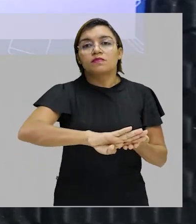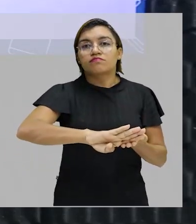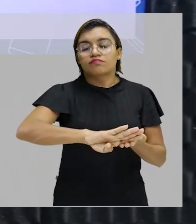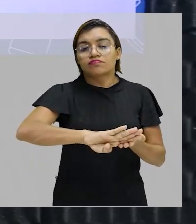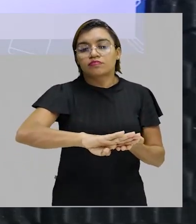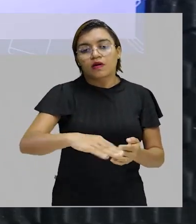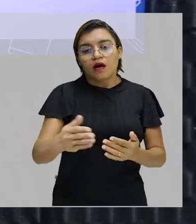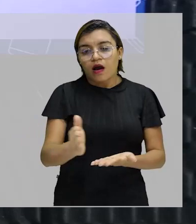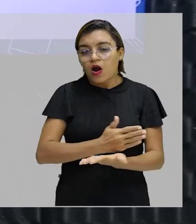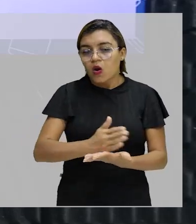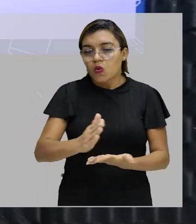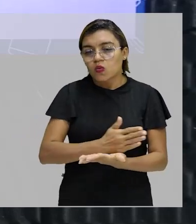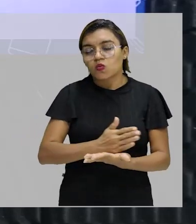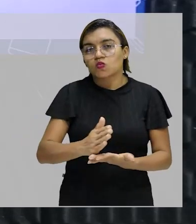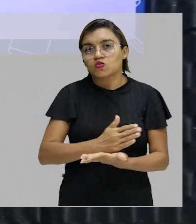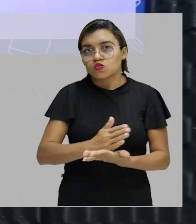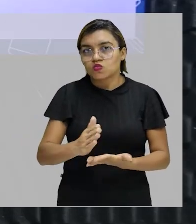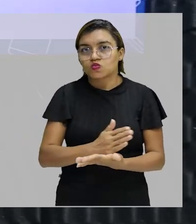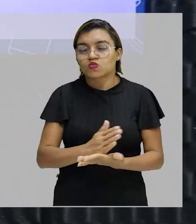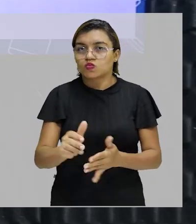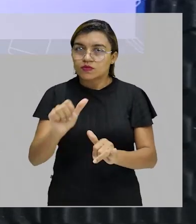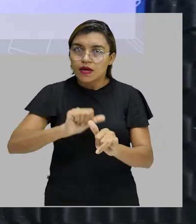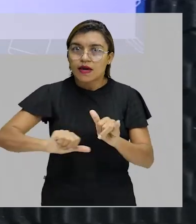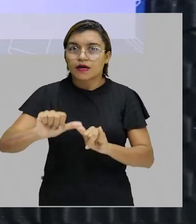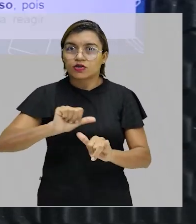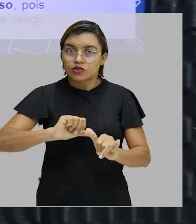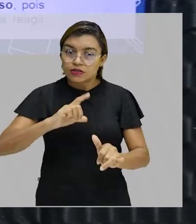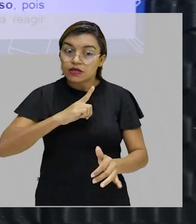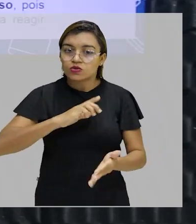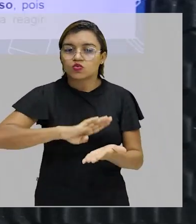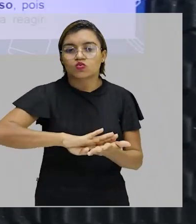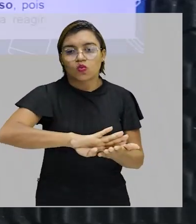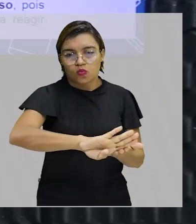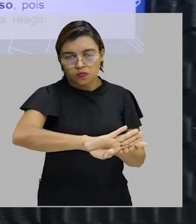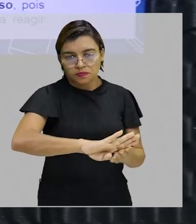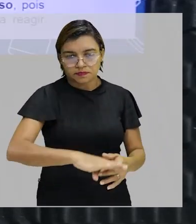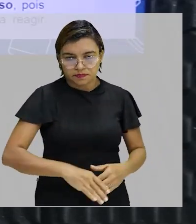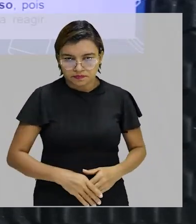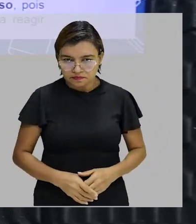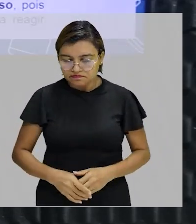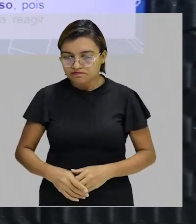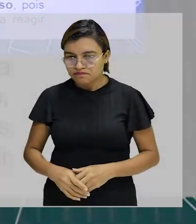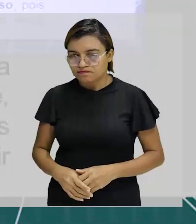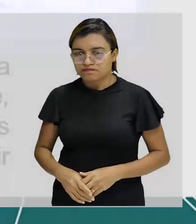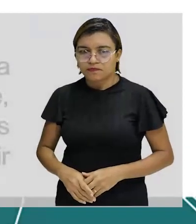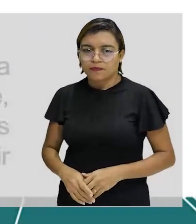dos reagentes irá sobrar. Então, vamos lá.